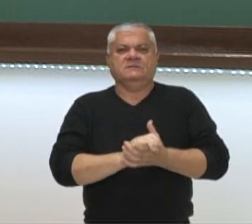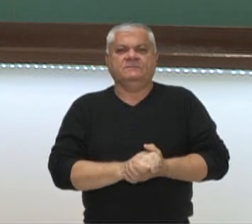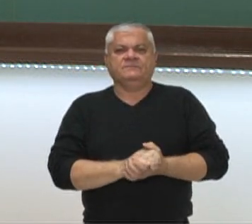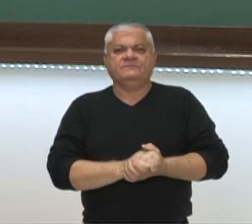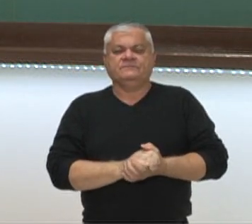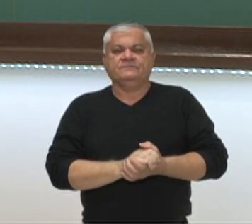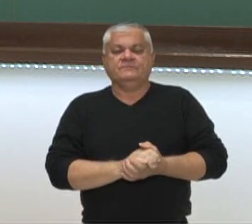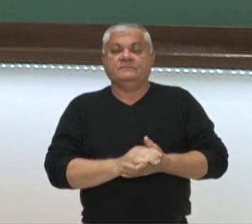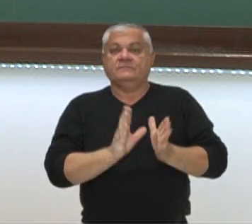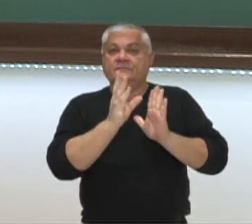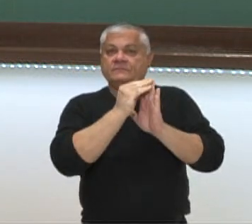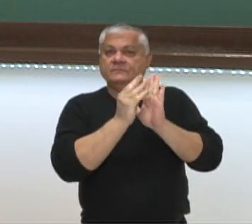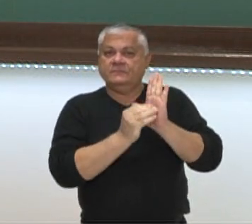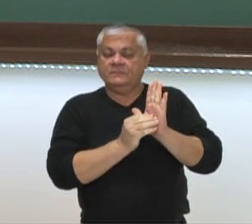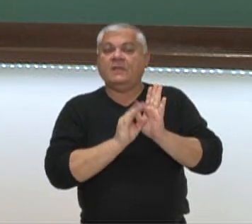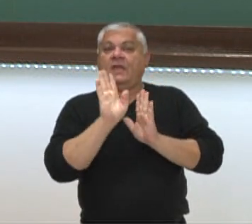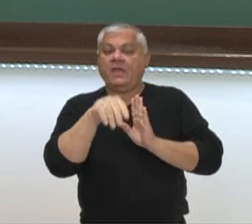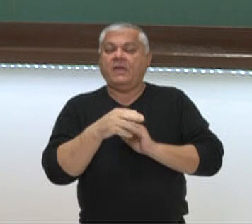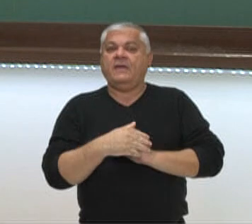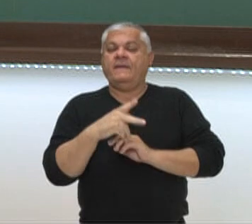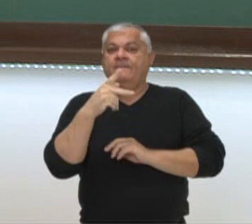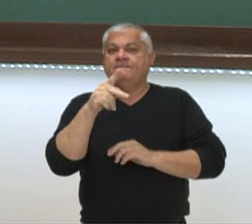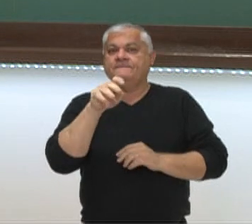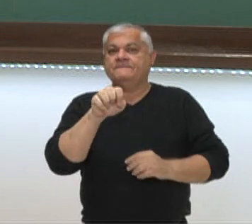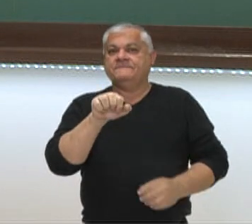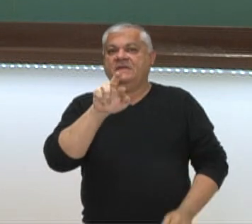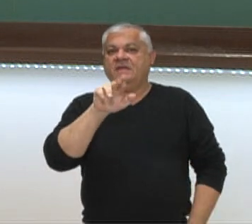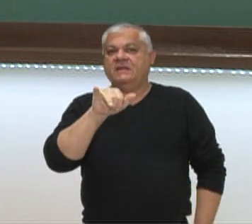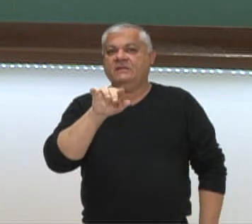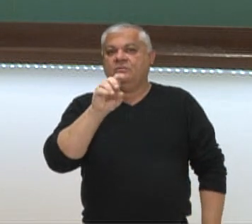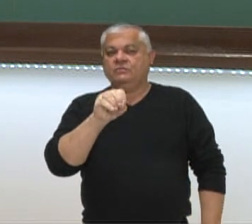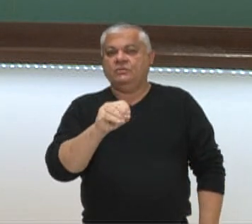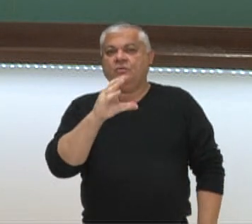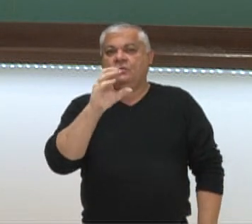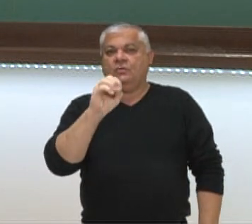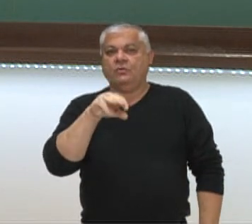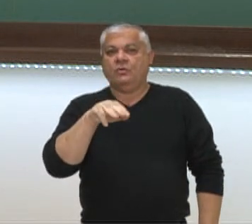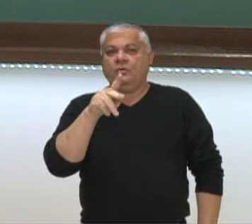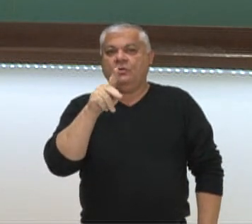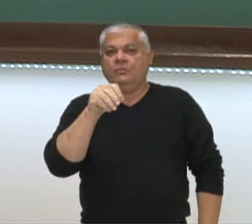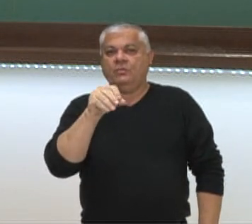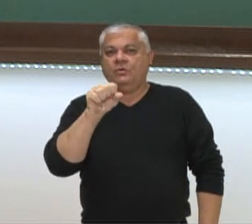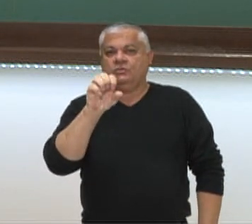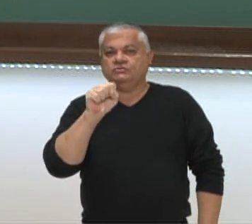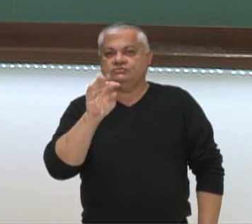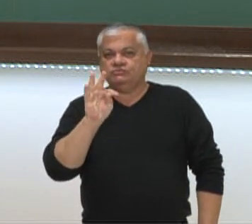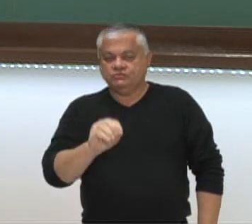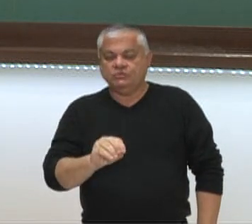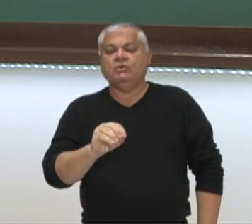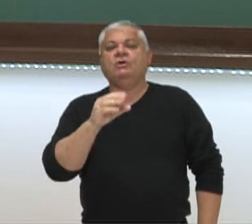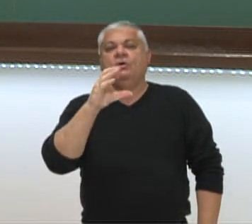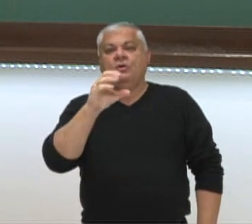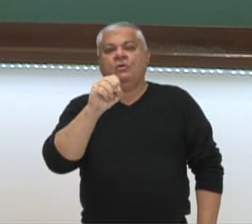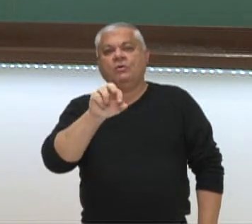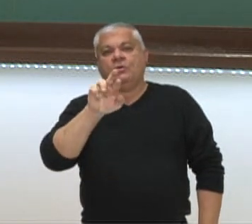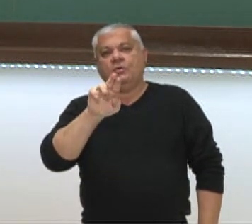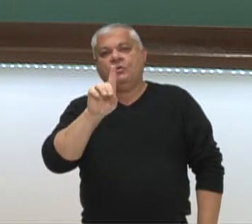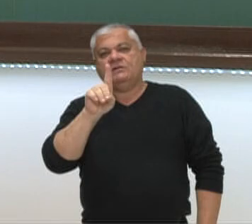nosso conteúdo é período composto por coordenação. Convido você a acompanhar os objetivos da